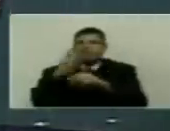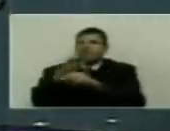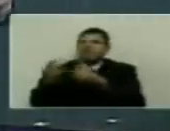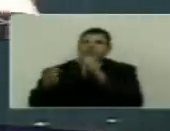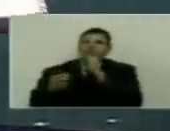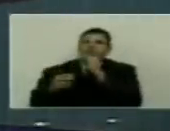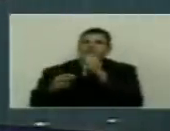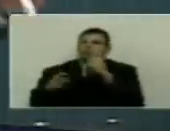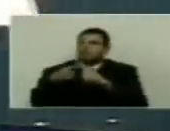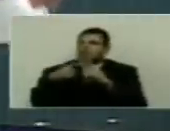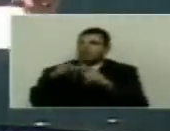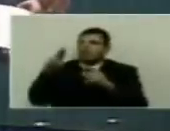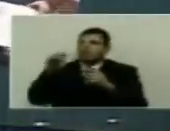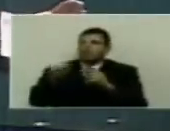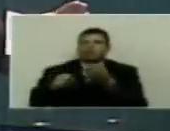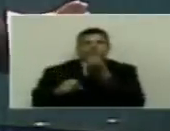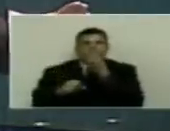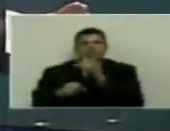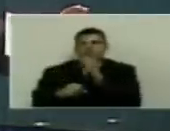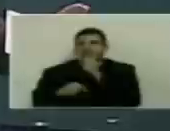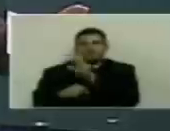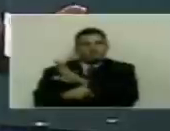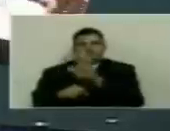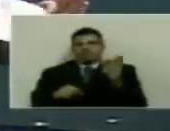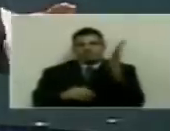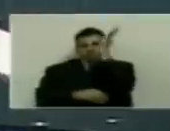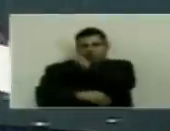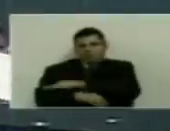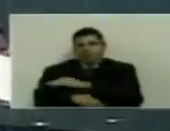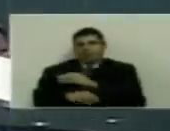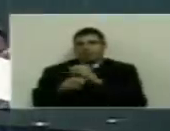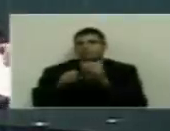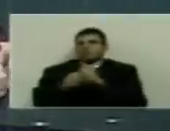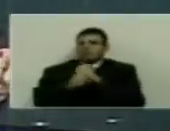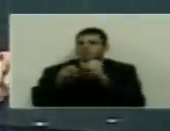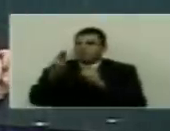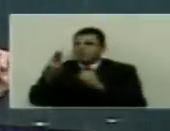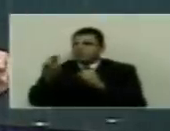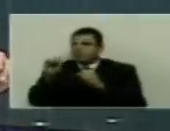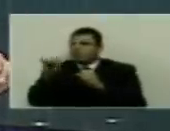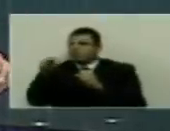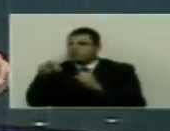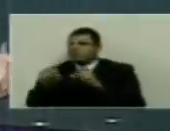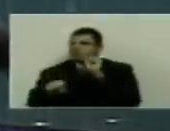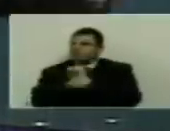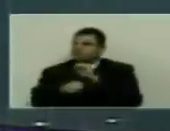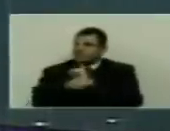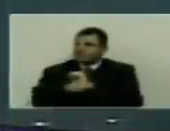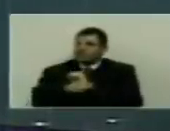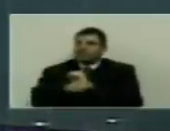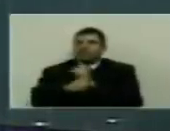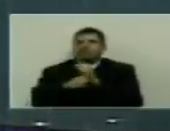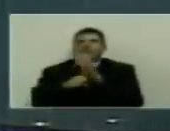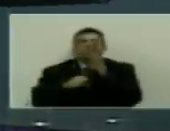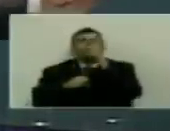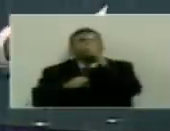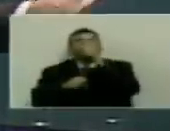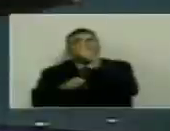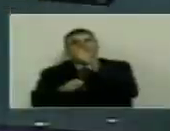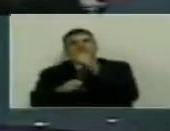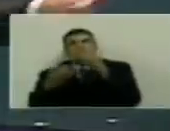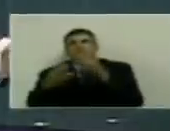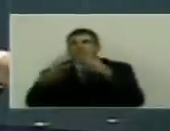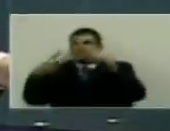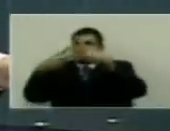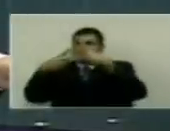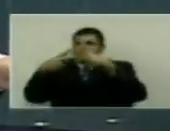exemplo, porque esse do Marapatá não é um bom exemplo. Uma usina que passou anos parada a sua obra e que, felizmente, sob essa